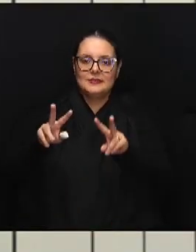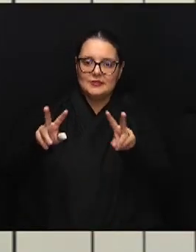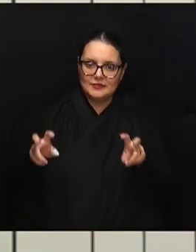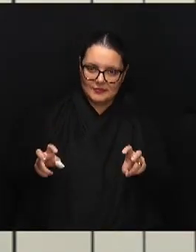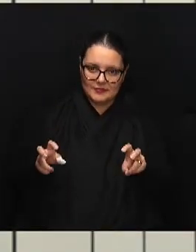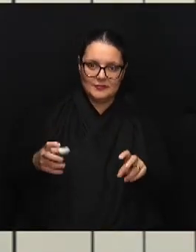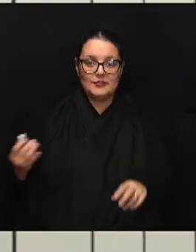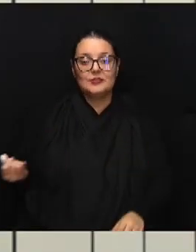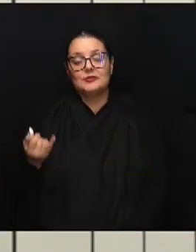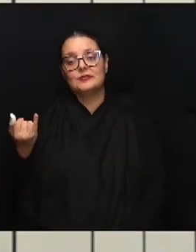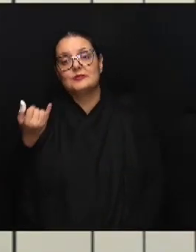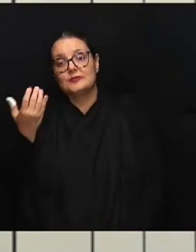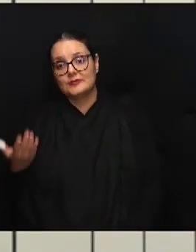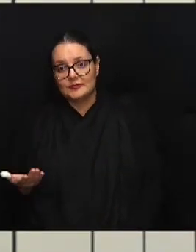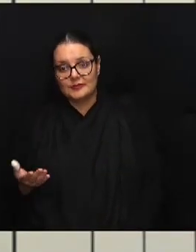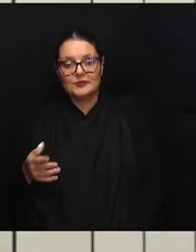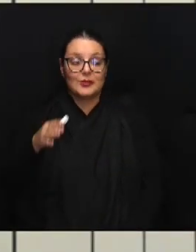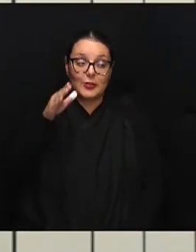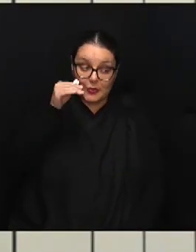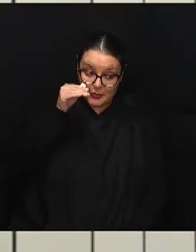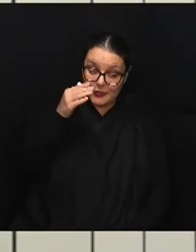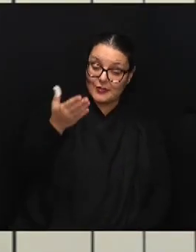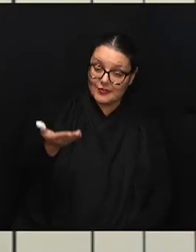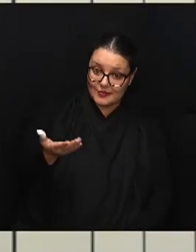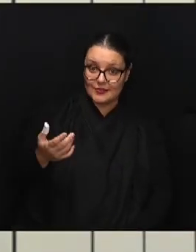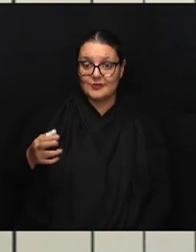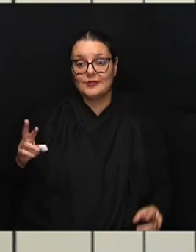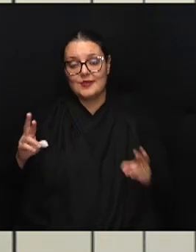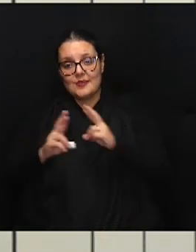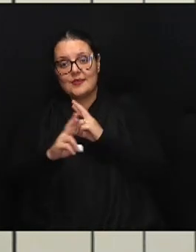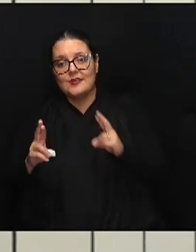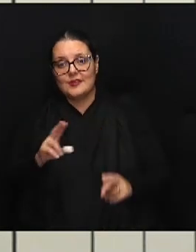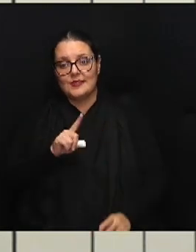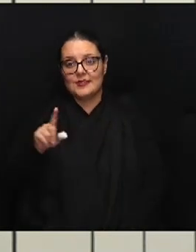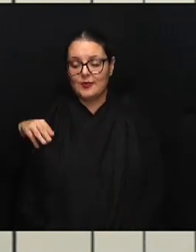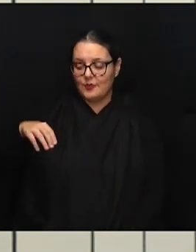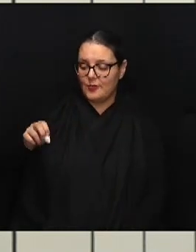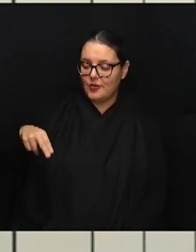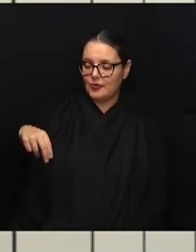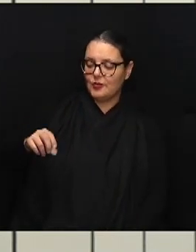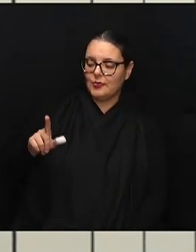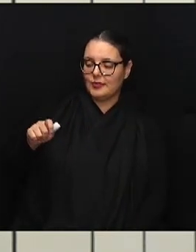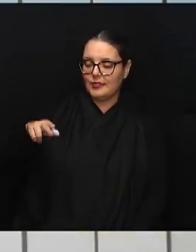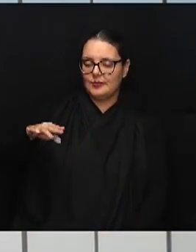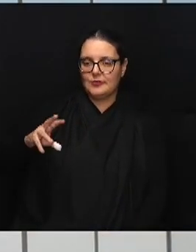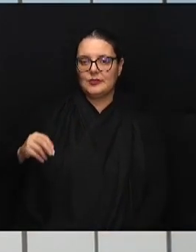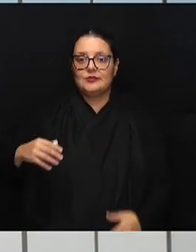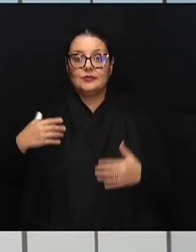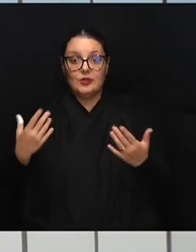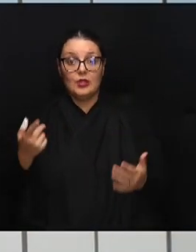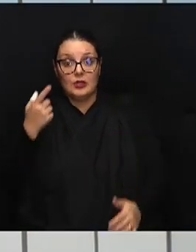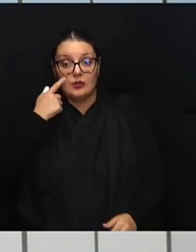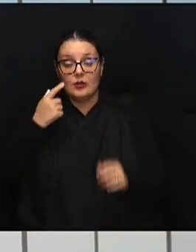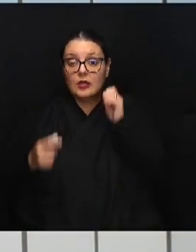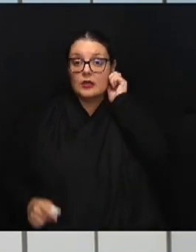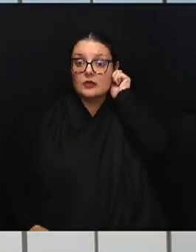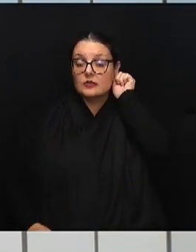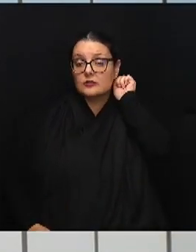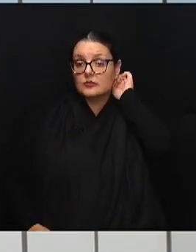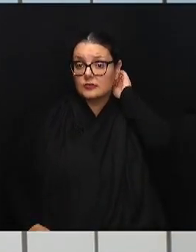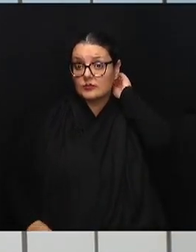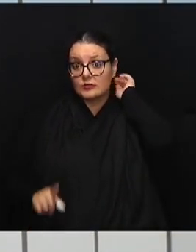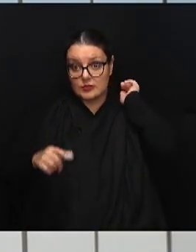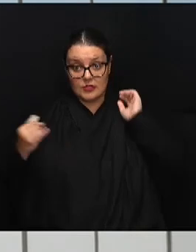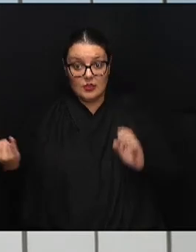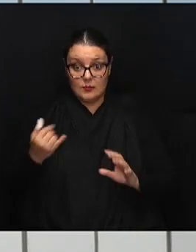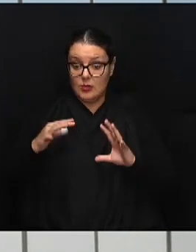tão importante, tão curioso, né? Relacionamentos não monogâmicos. Olha, eu acho que uma questão muito importante